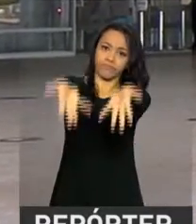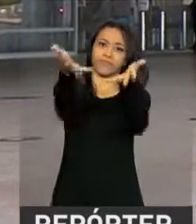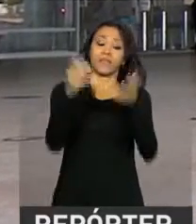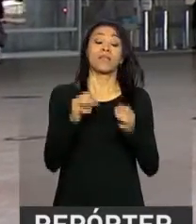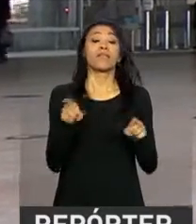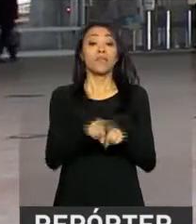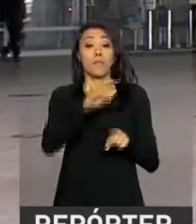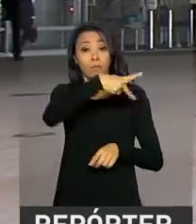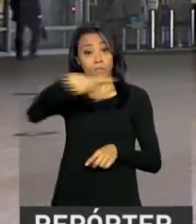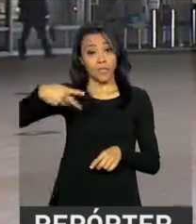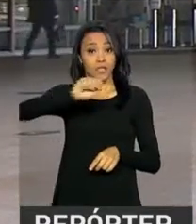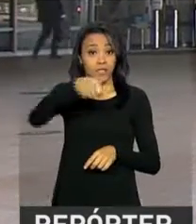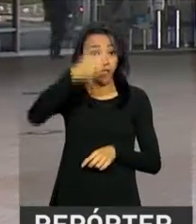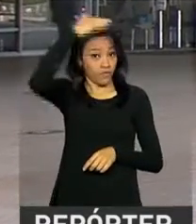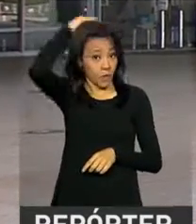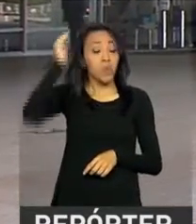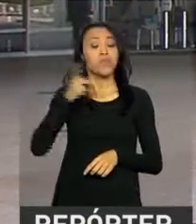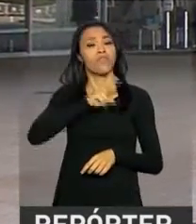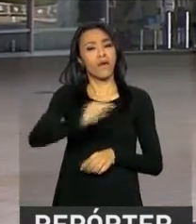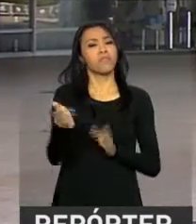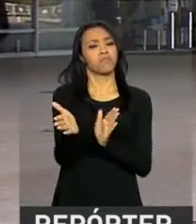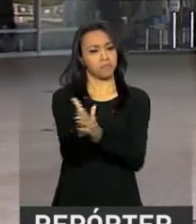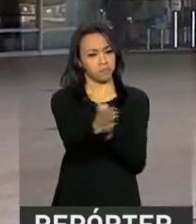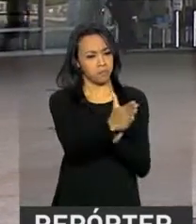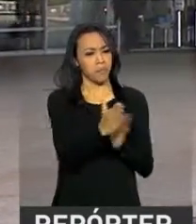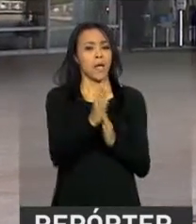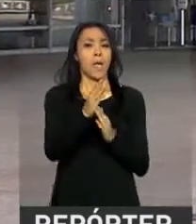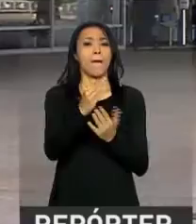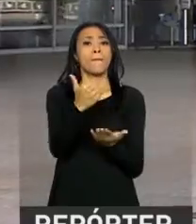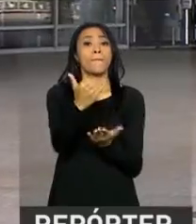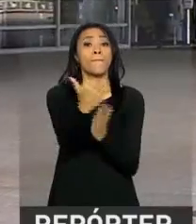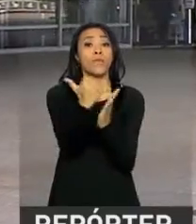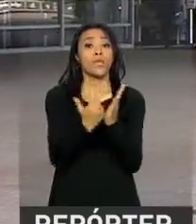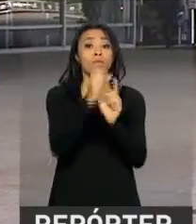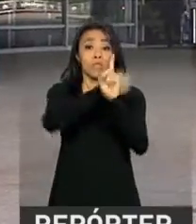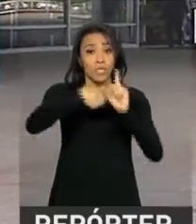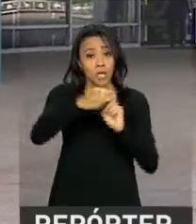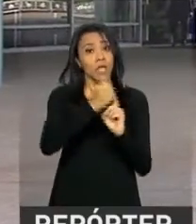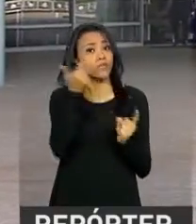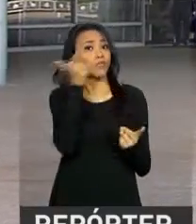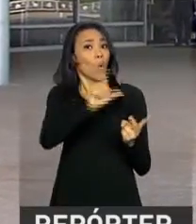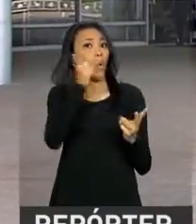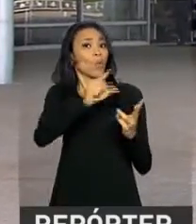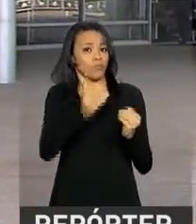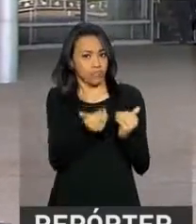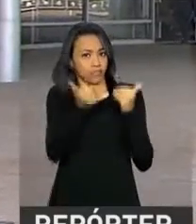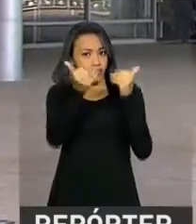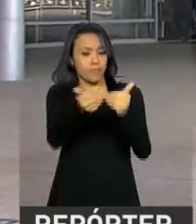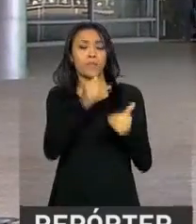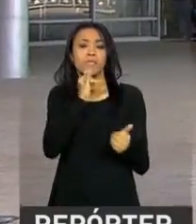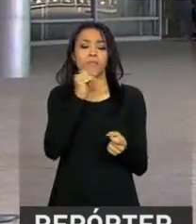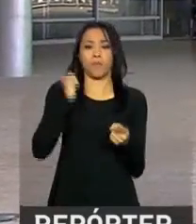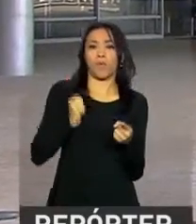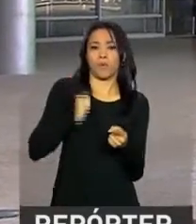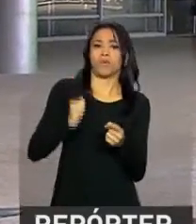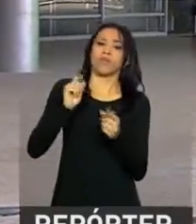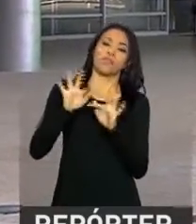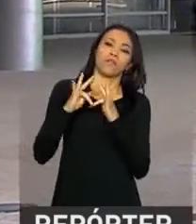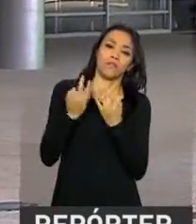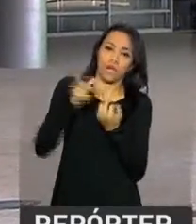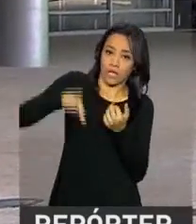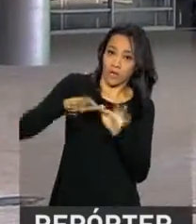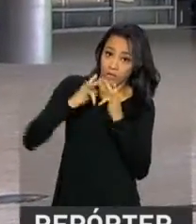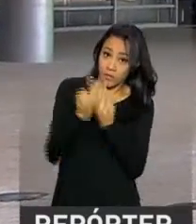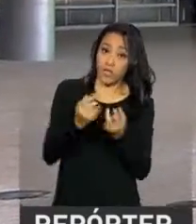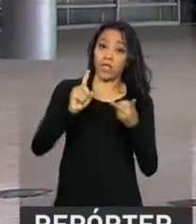ainda que vai continuar prestigiando programas sociais que deram certo e citou, por exemplo, o programa Bolsa Família e o programa